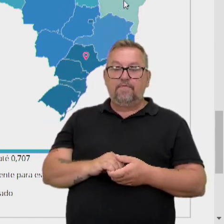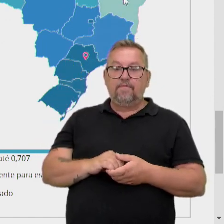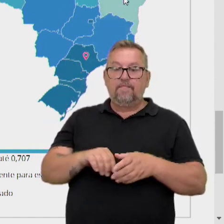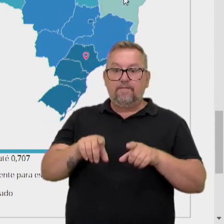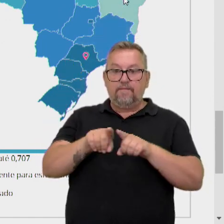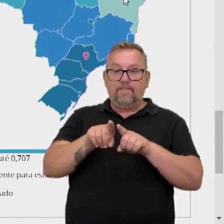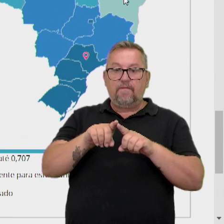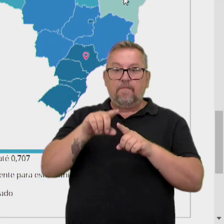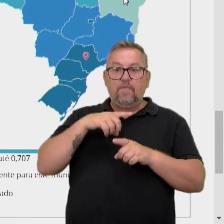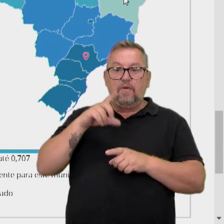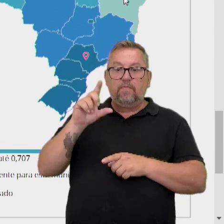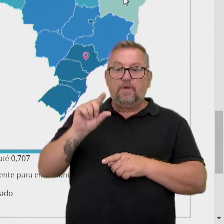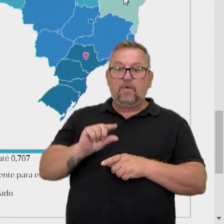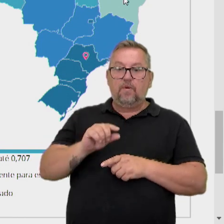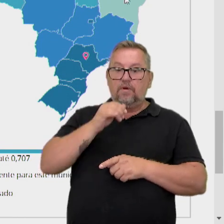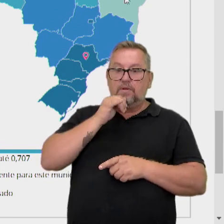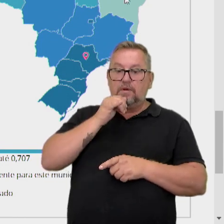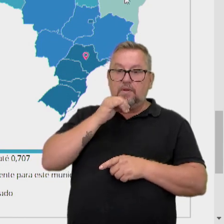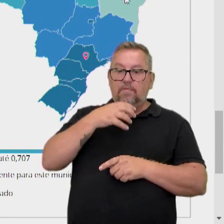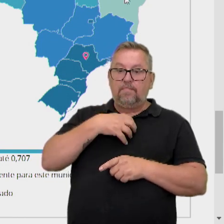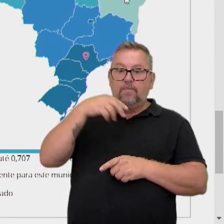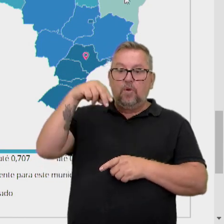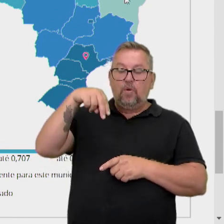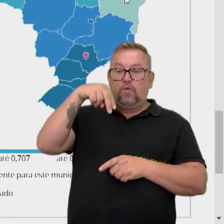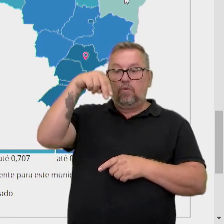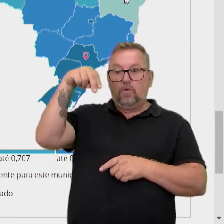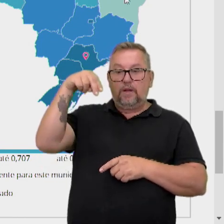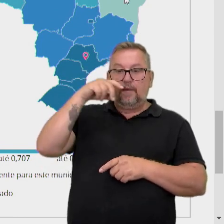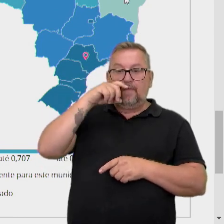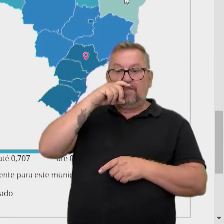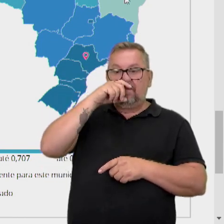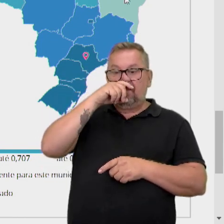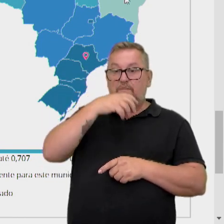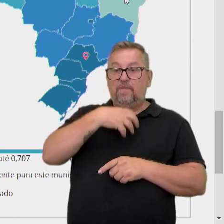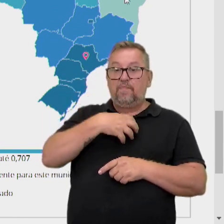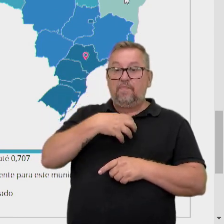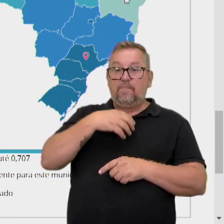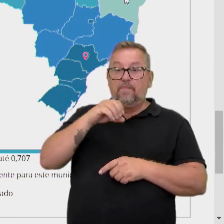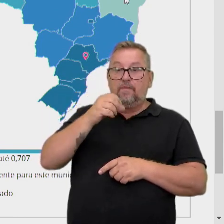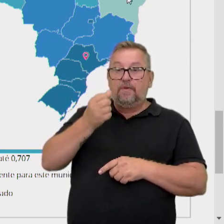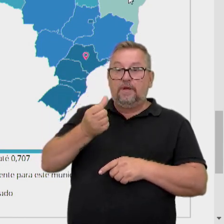índices menores, né, principalmente na região norte e nordeste, é o caso da Bahia com